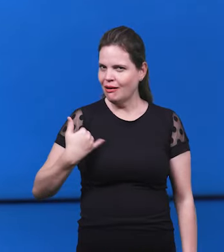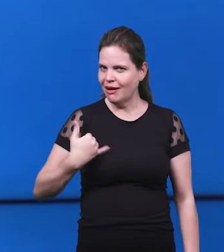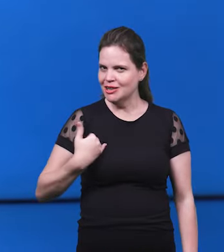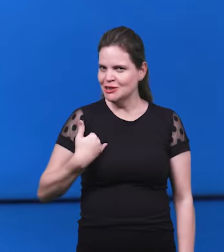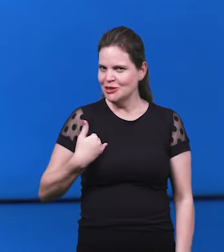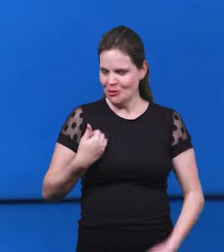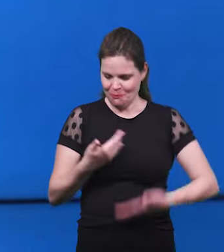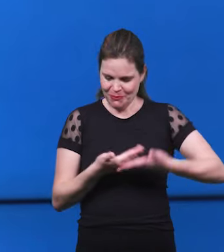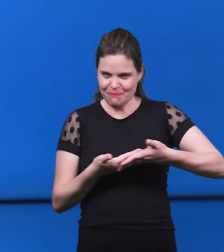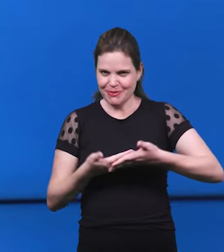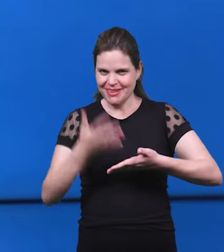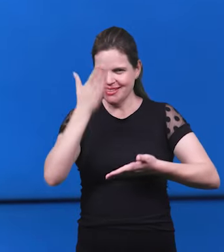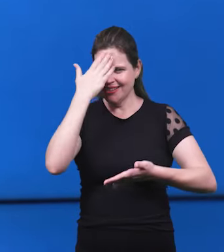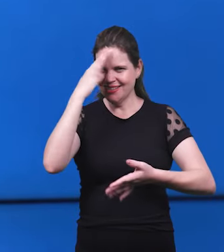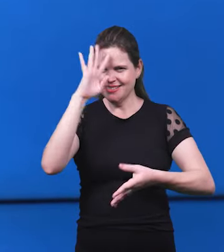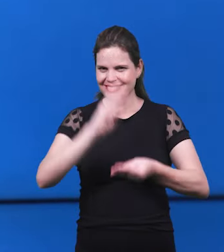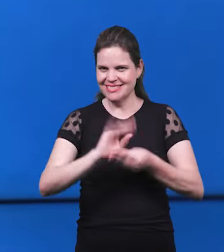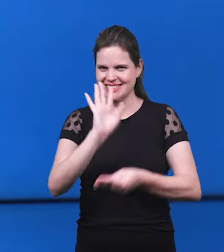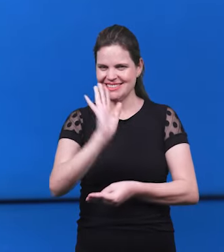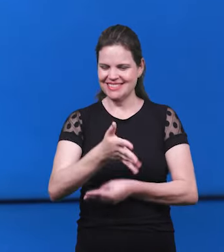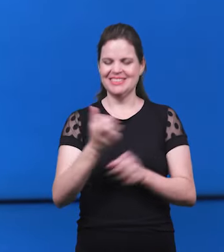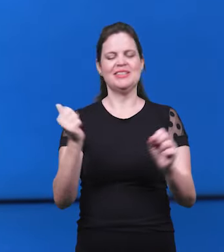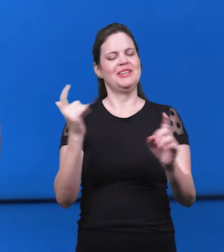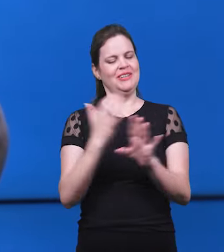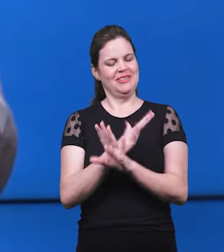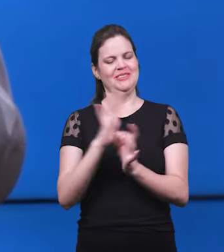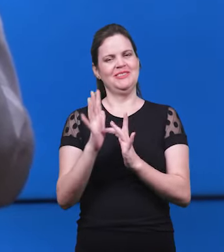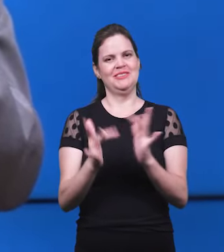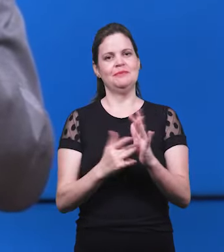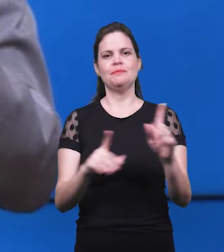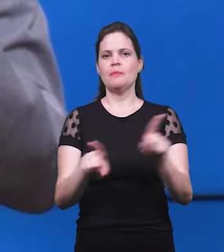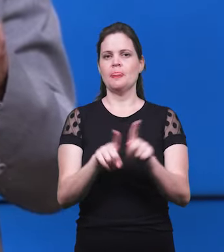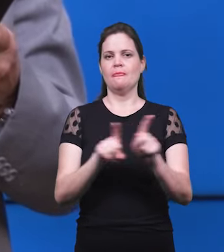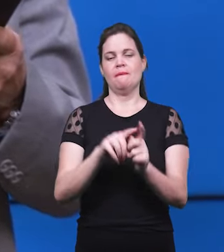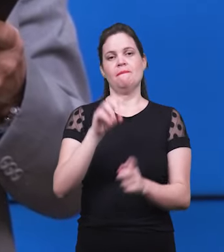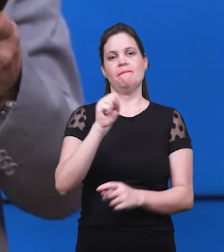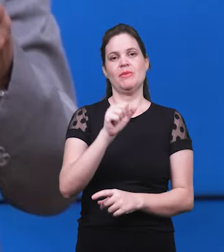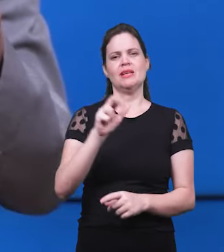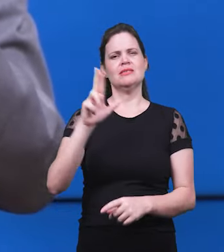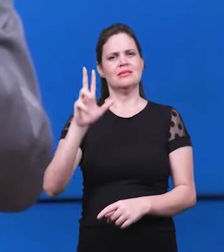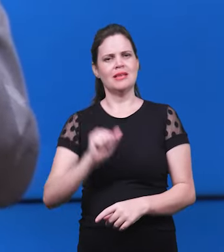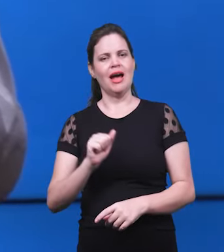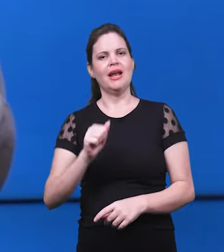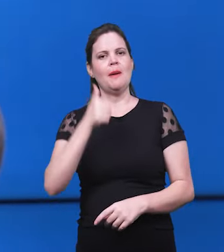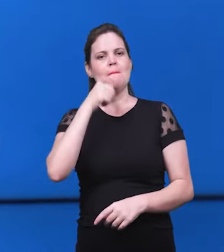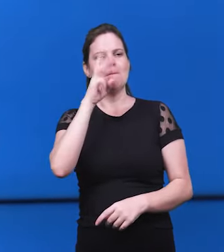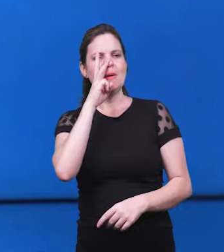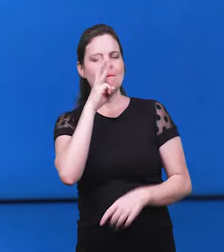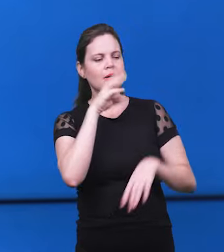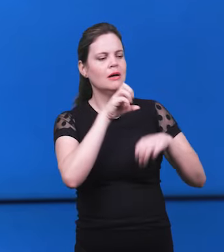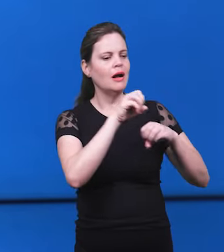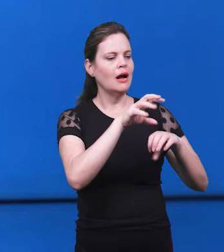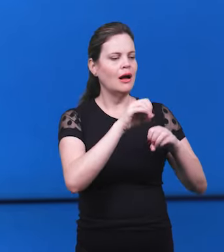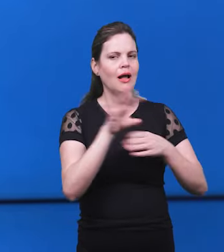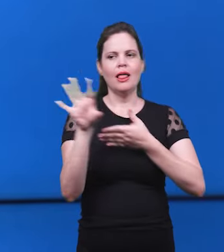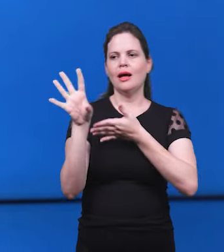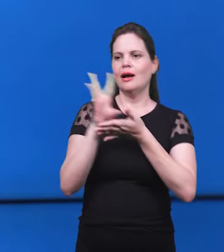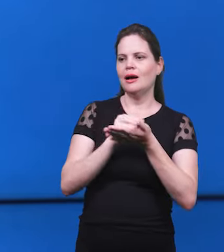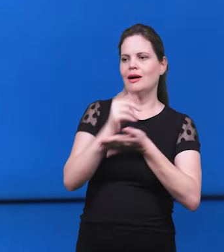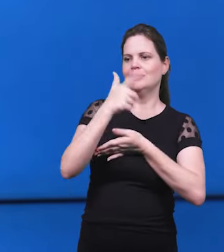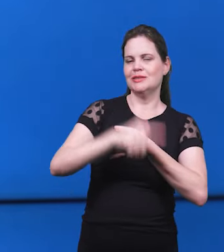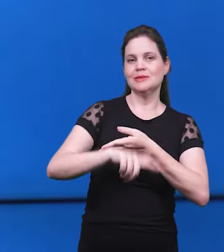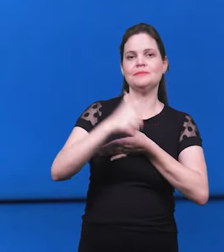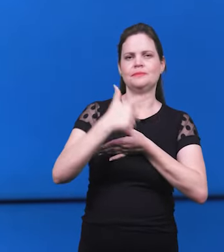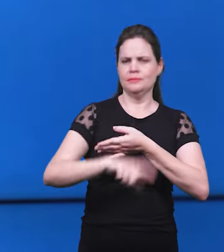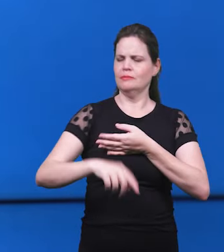já entendendo isso, né? Glória a Jesus. E também a Sara. Sara repetindo ali as palavras da mamãe. A Sara respondeu corretamente que